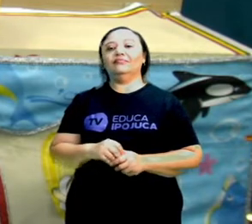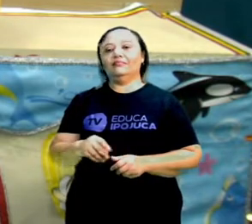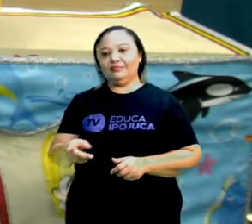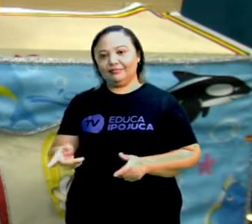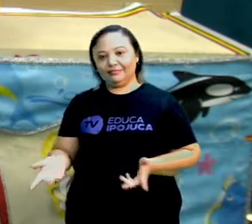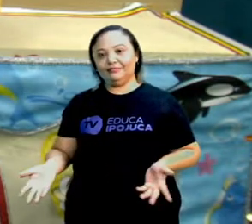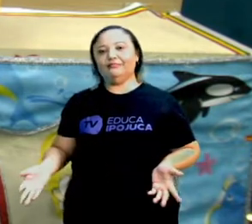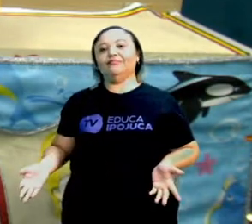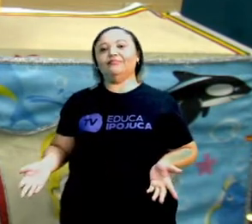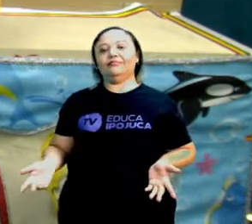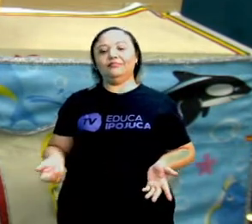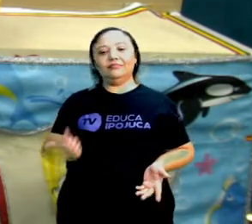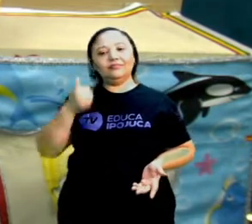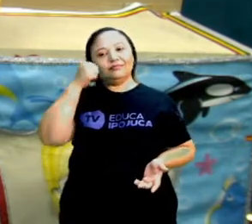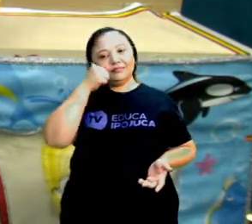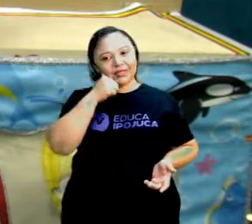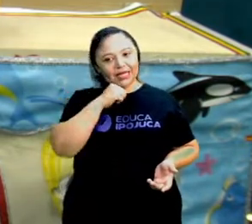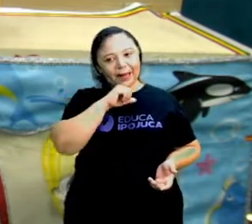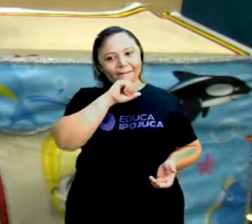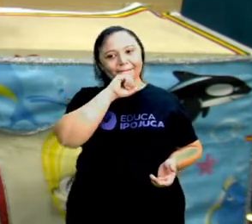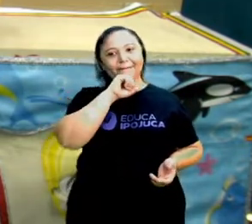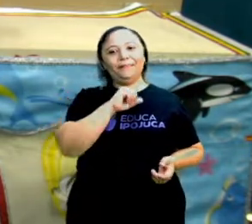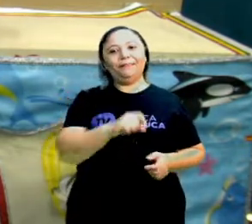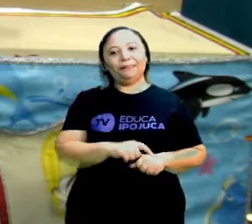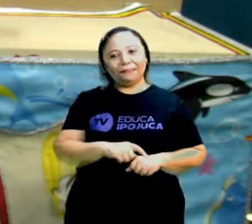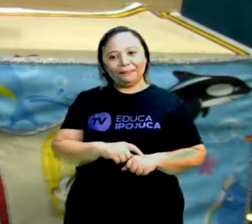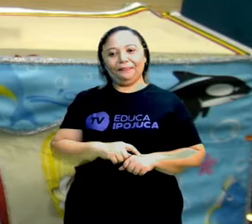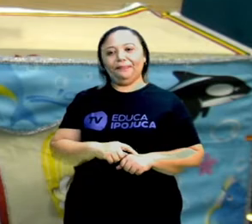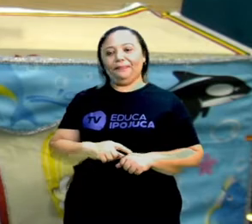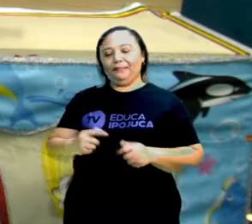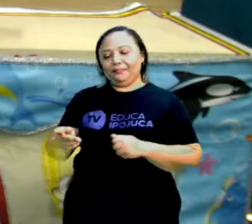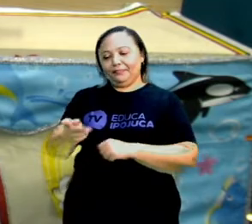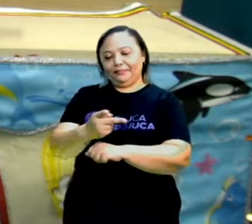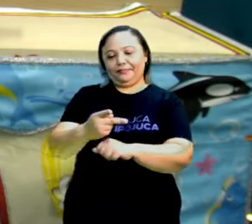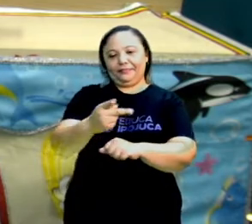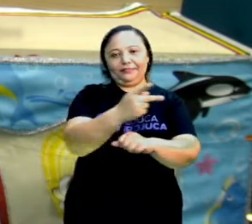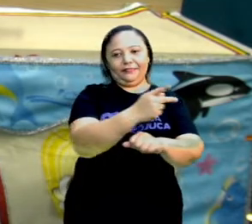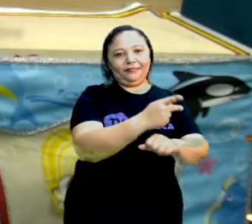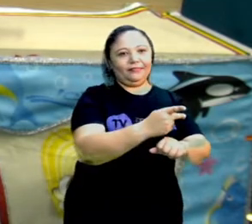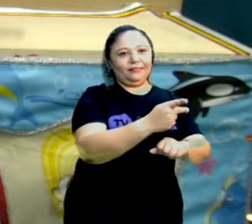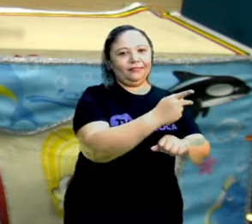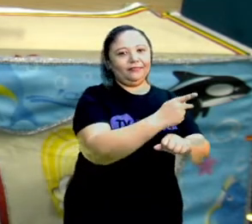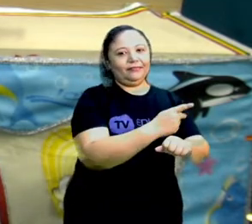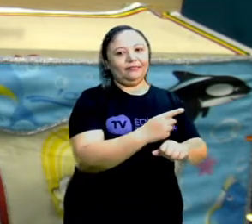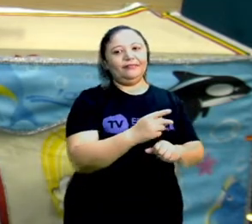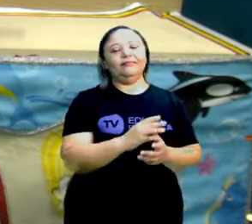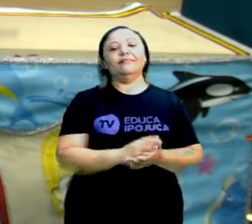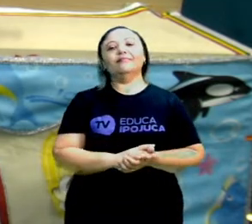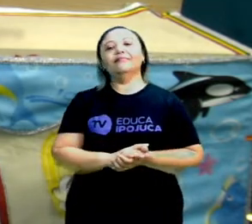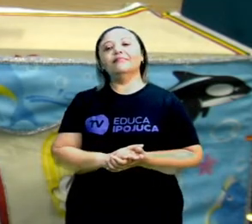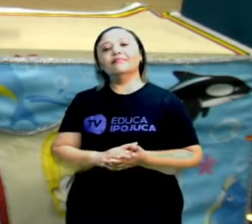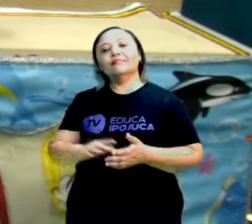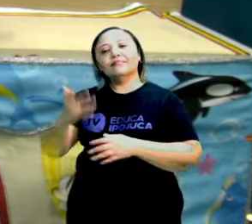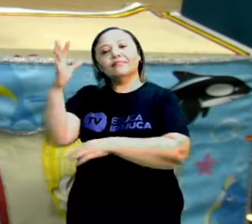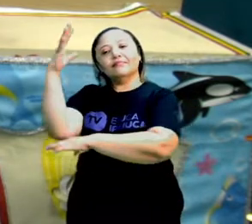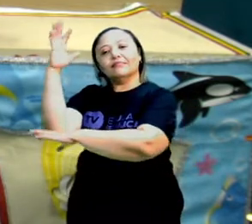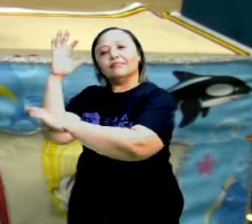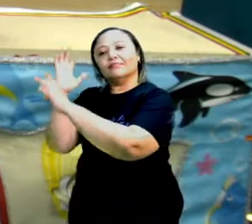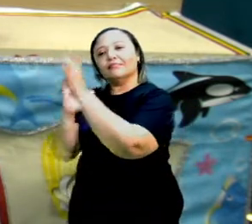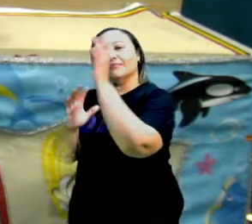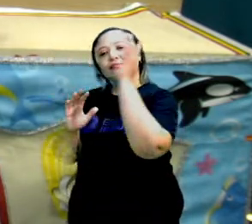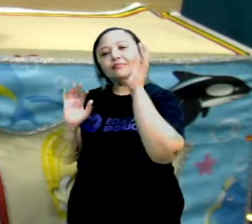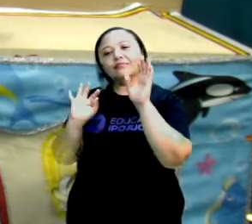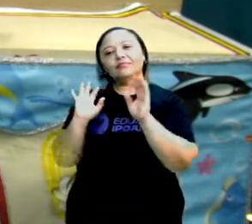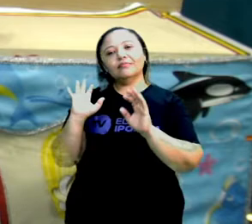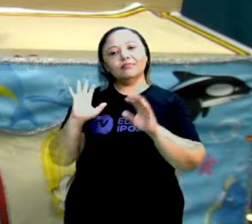É. Foi a mãe aqui, ó, de Frederico e Elisa. Sai, procurou. E procurou. E procurou na floresta. Já